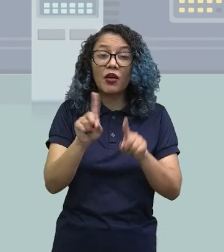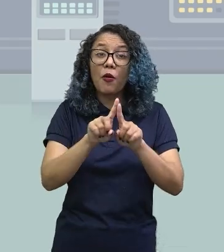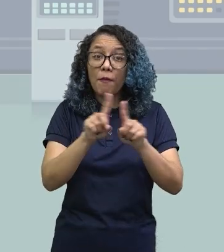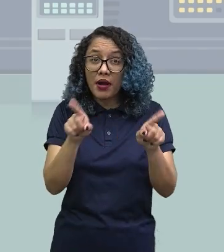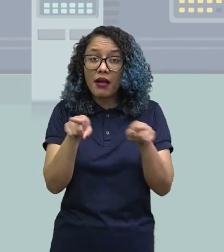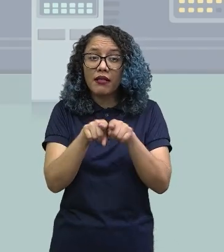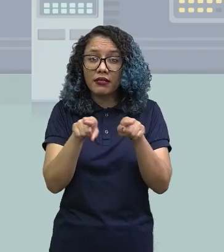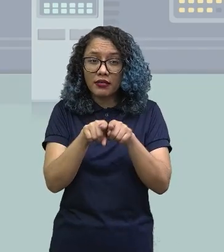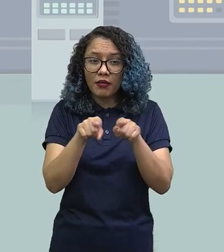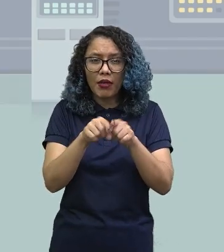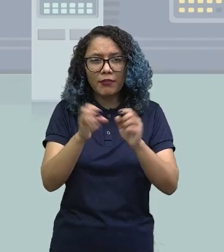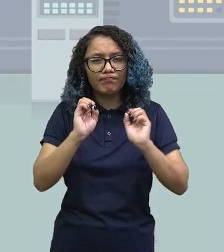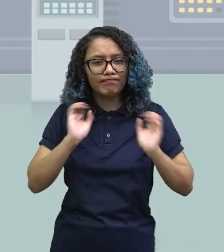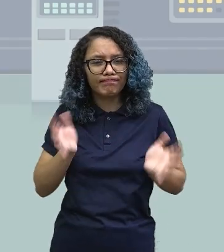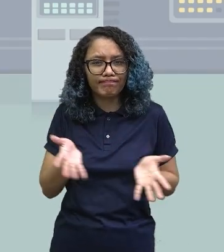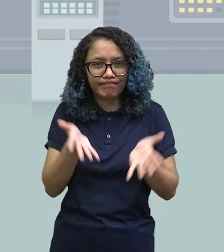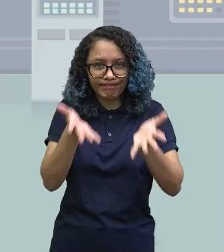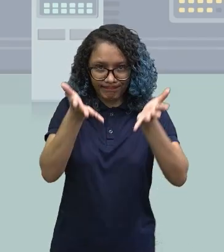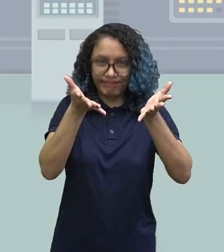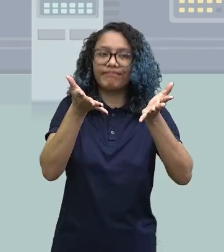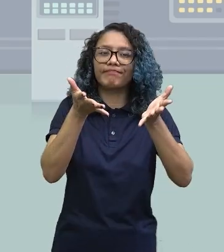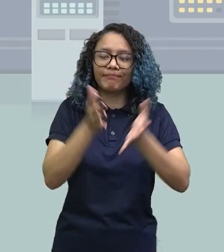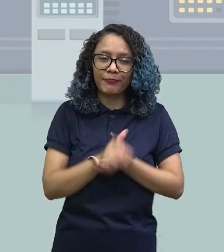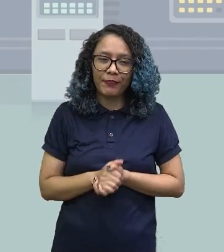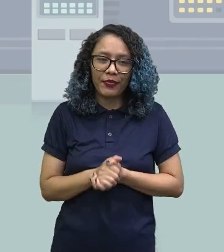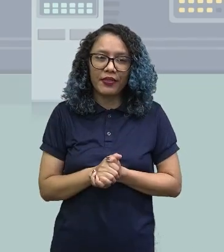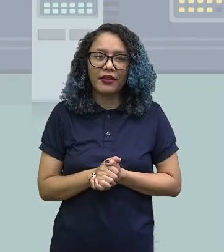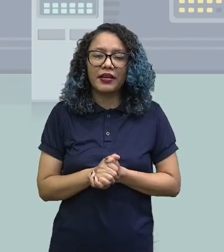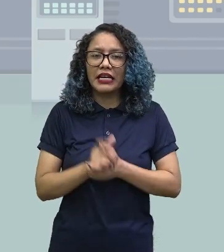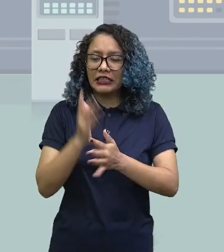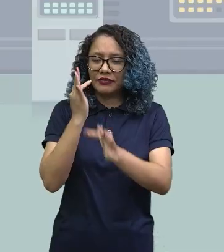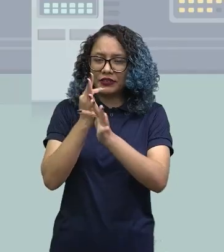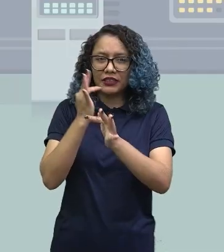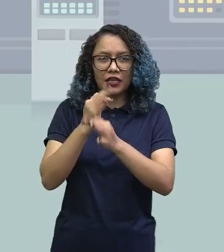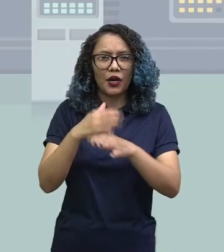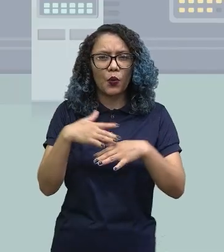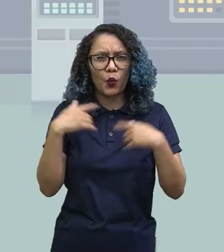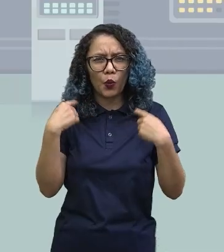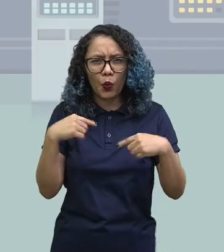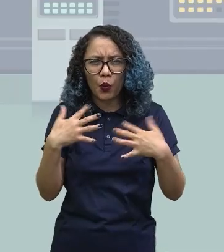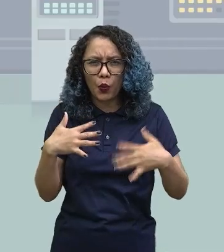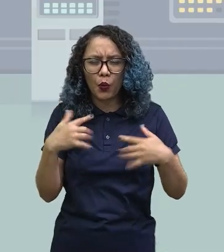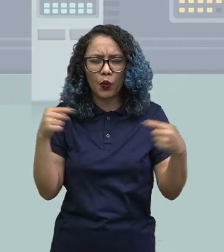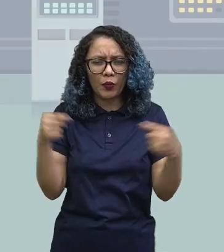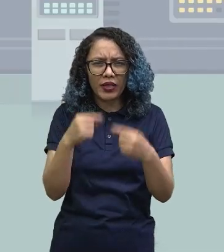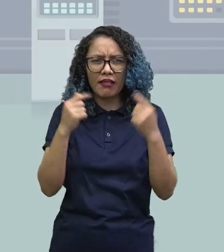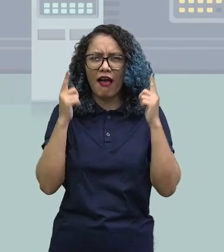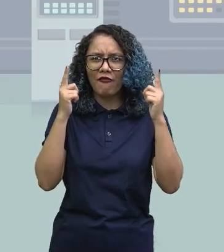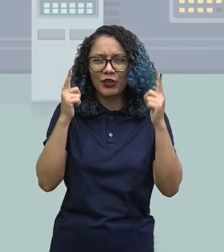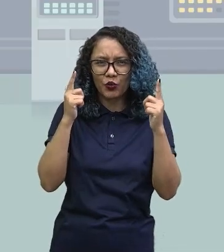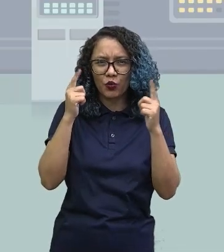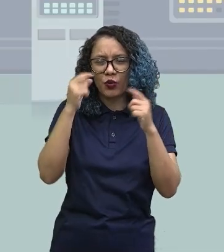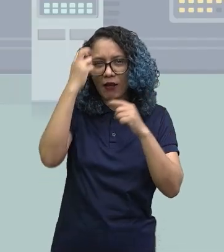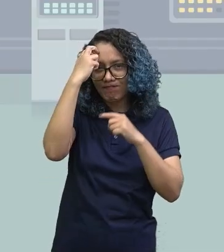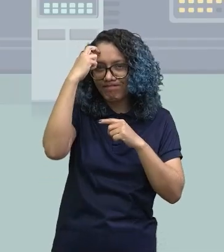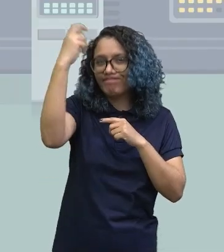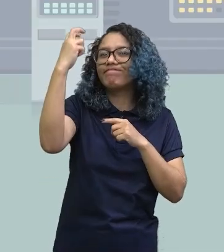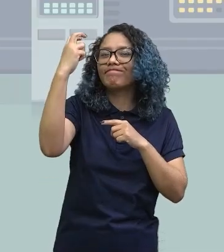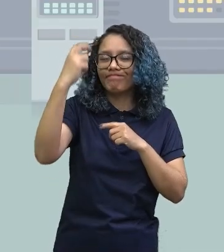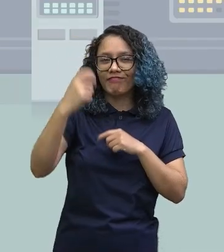também inspiradora. A física é uma aventura intelectual e eu